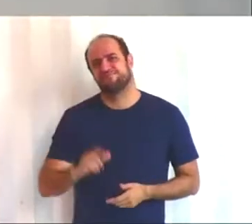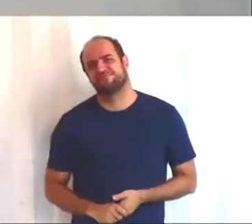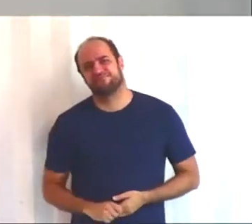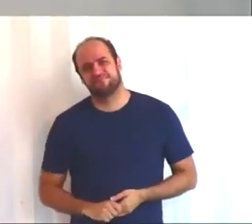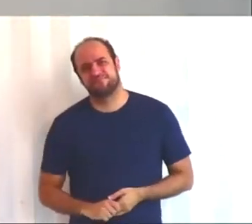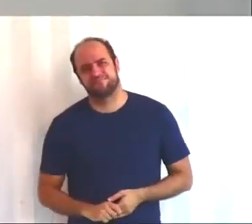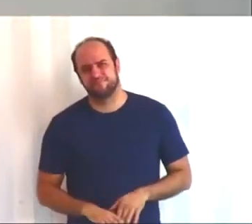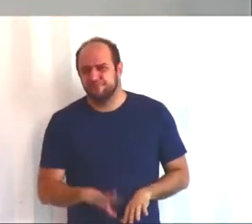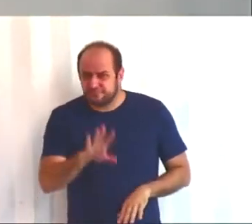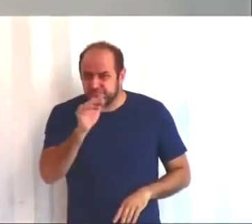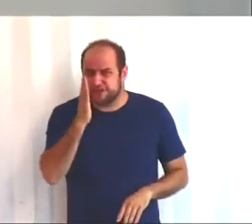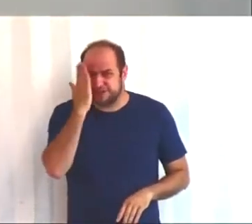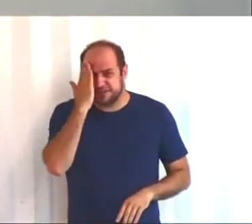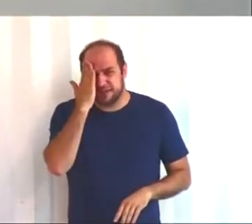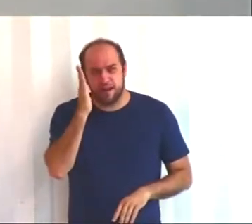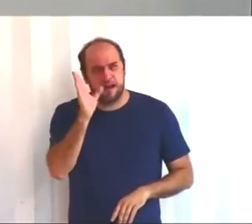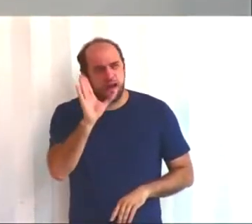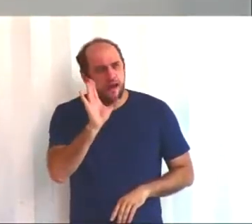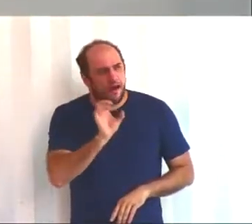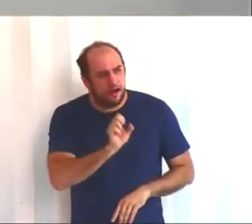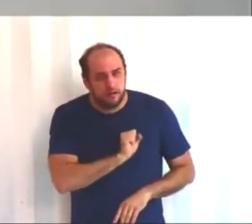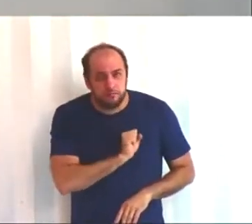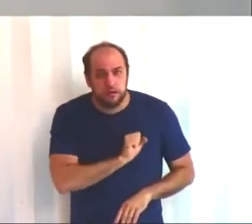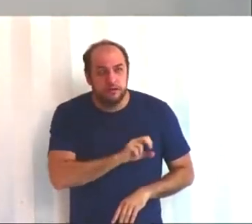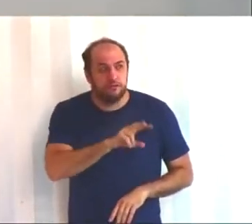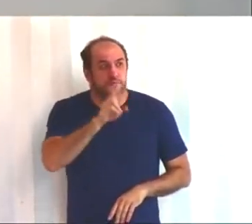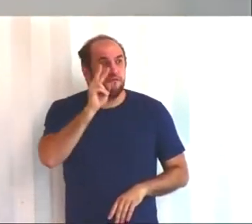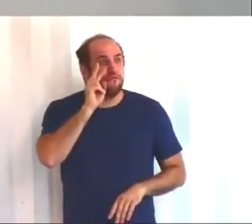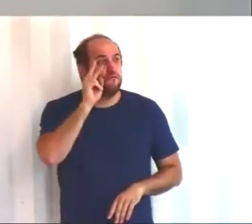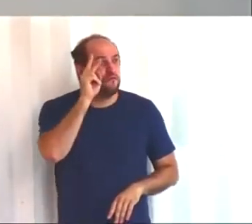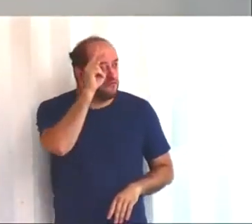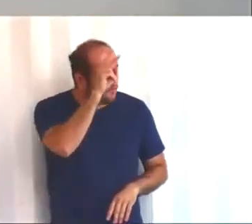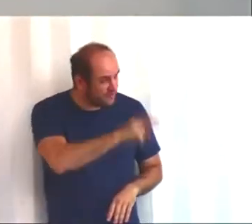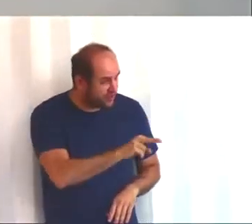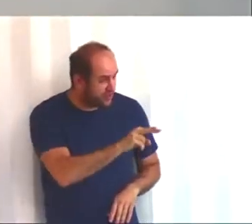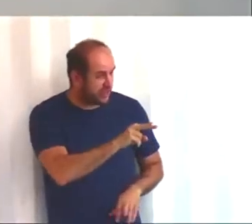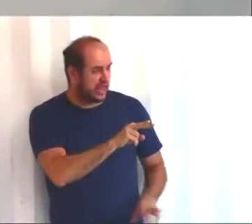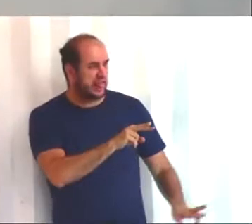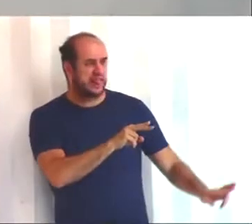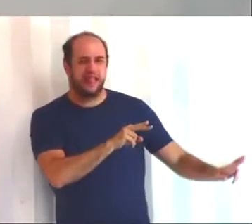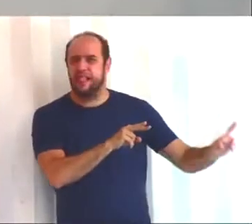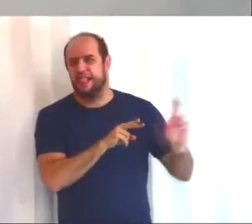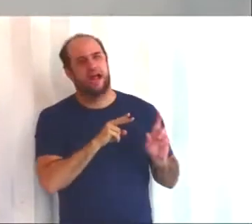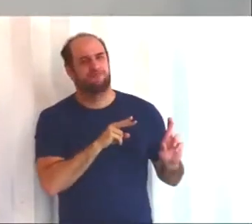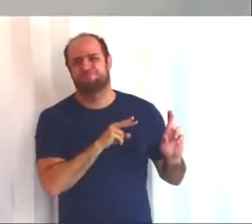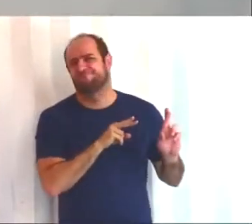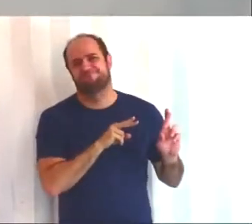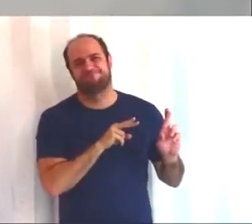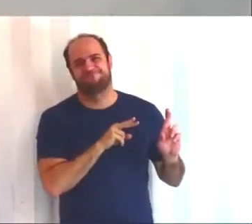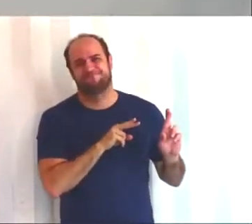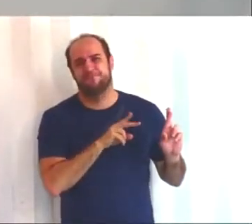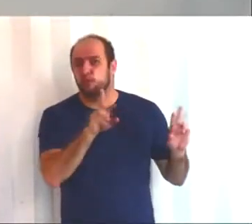Sabe quando você ama e vê que não tem amor de volta?